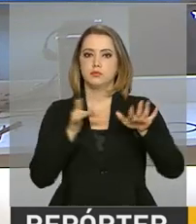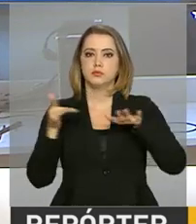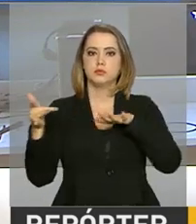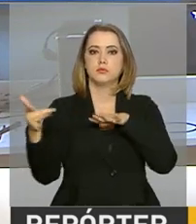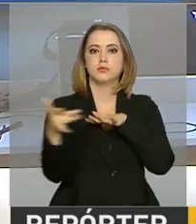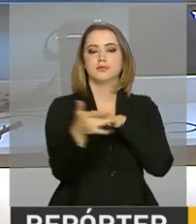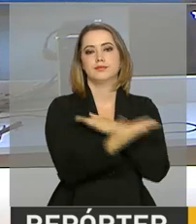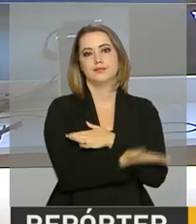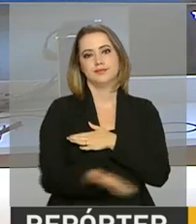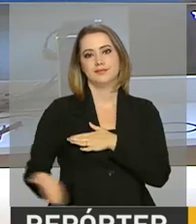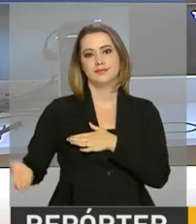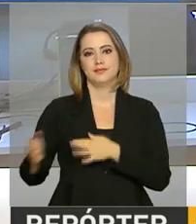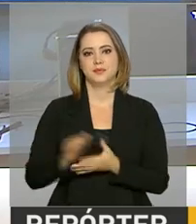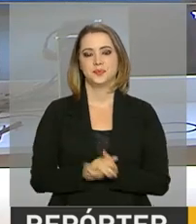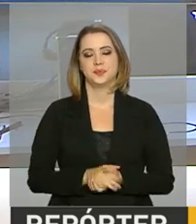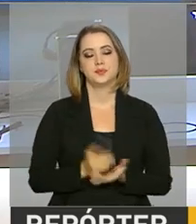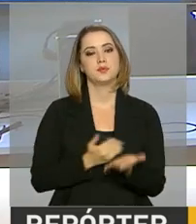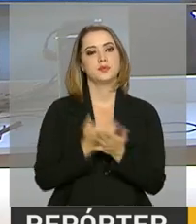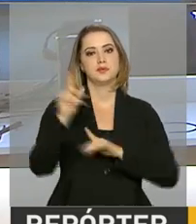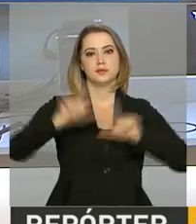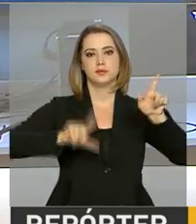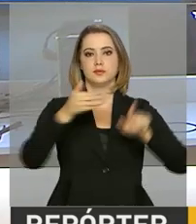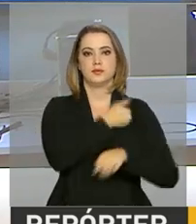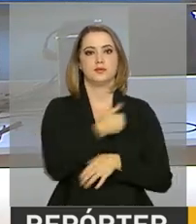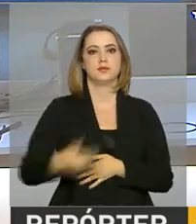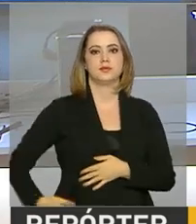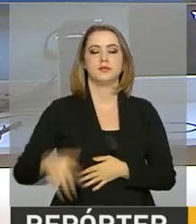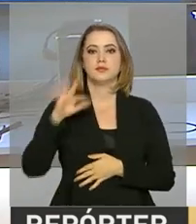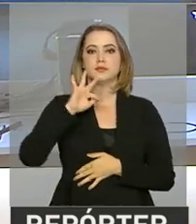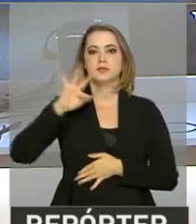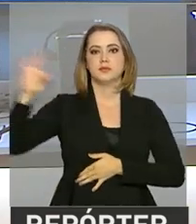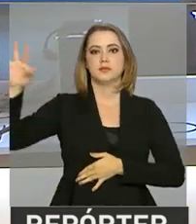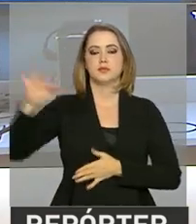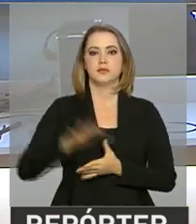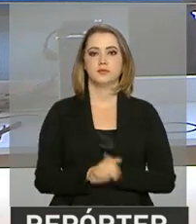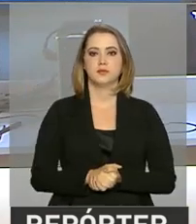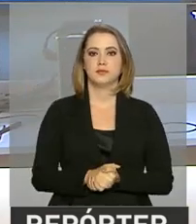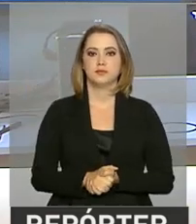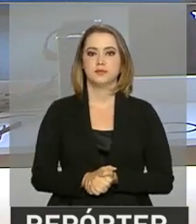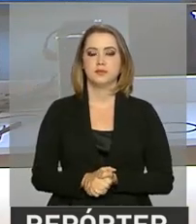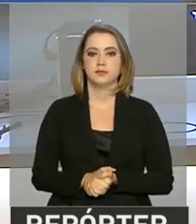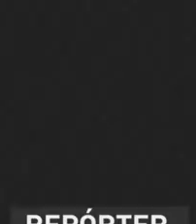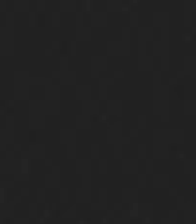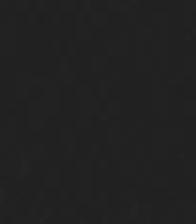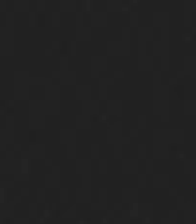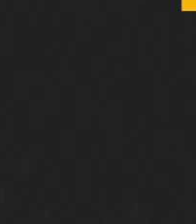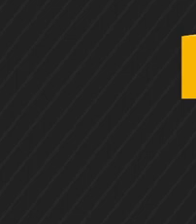pelas nossas redes sociais e continue com a gente aqui na NBR, a TV do Governo Federal.